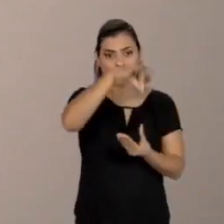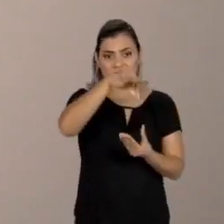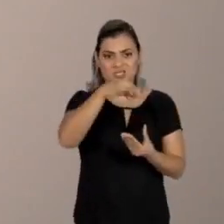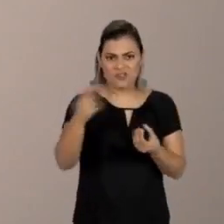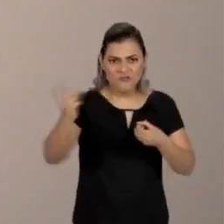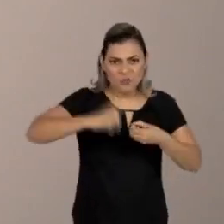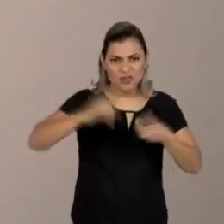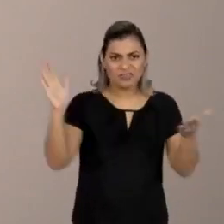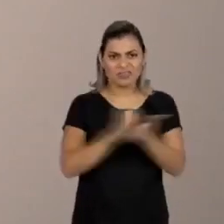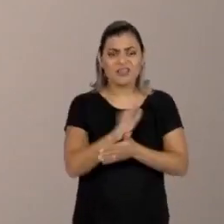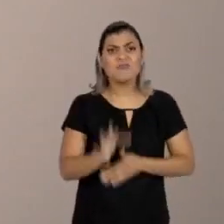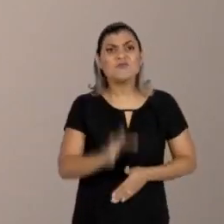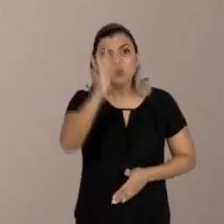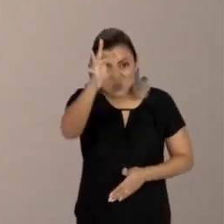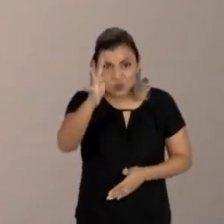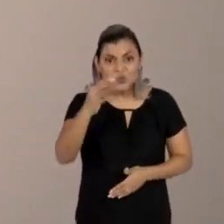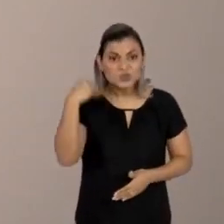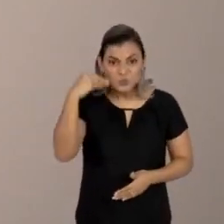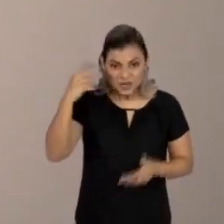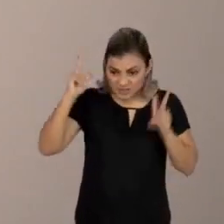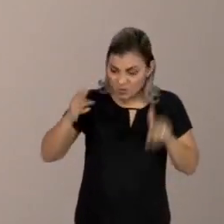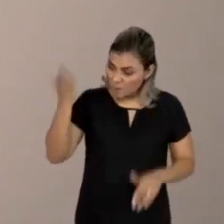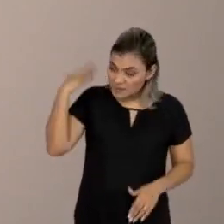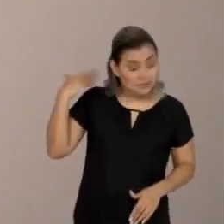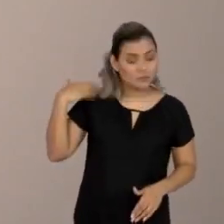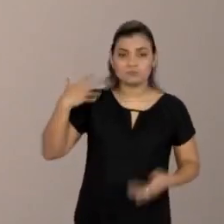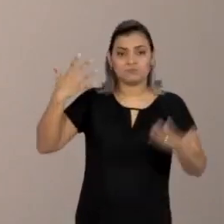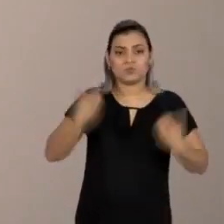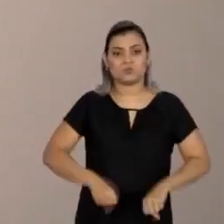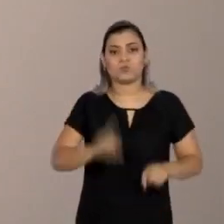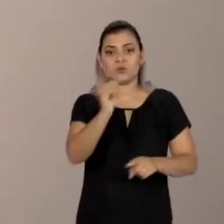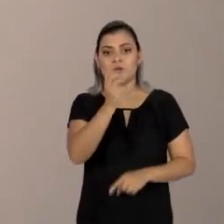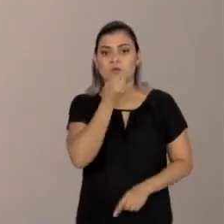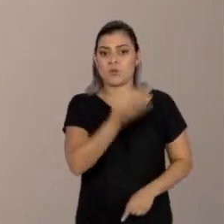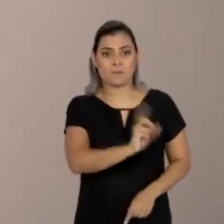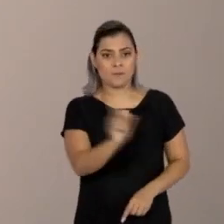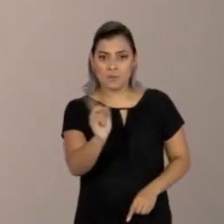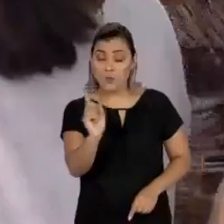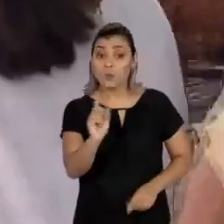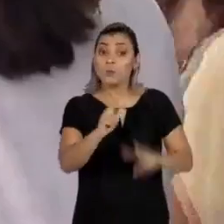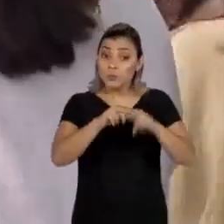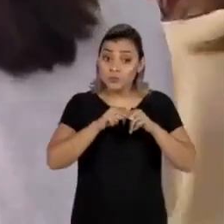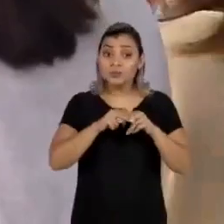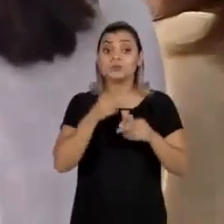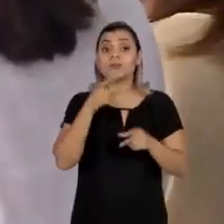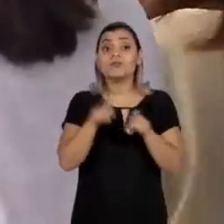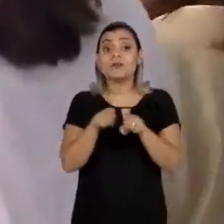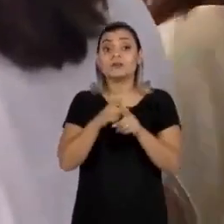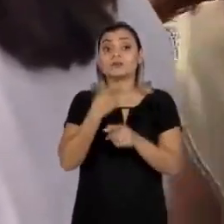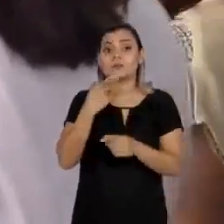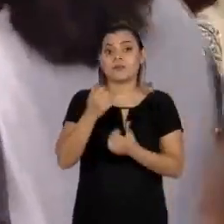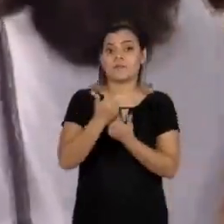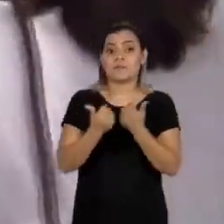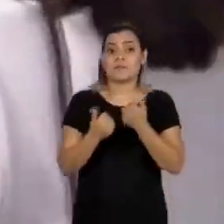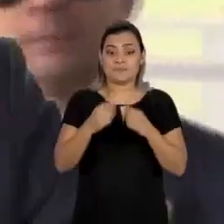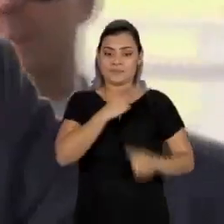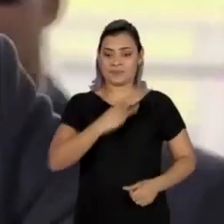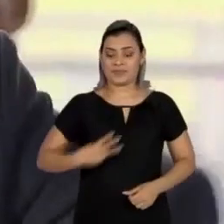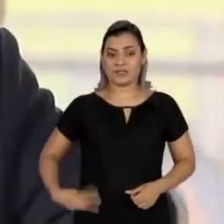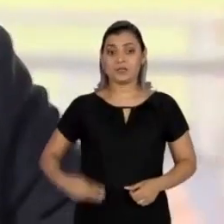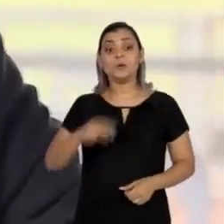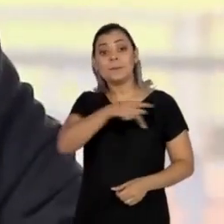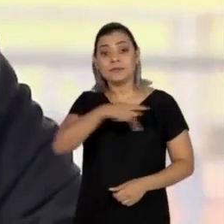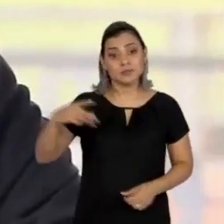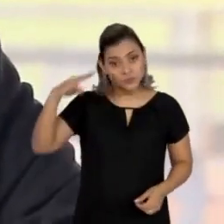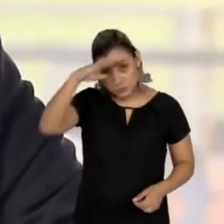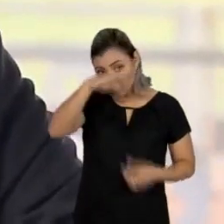se constrói o futuro com experiências fracassadas do passado. Questionado sobre a fala do ministro, o presidente Jair